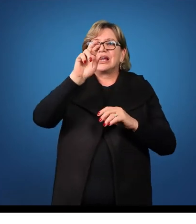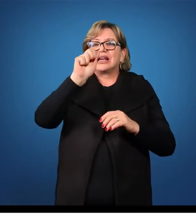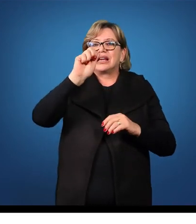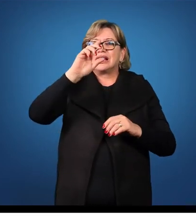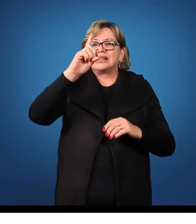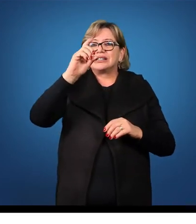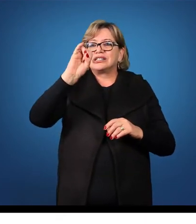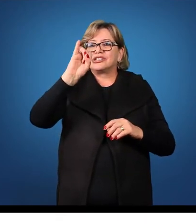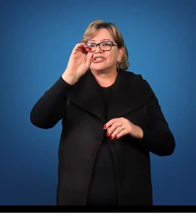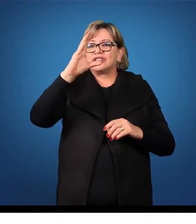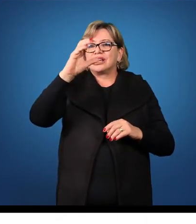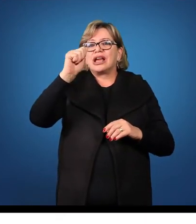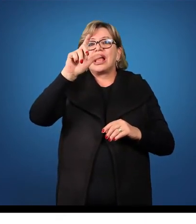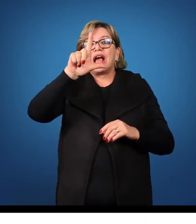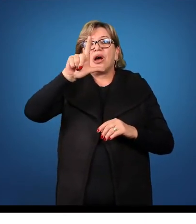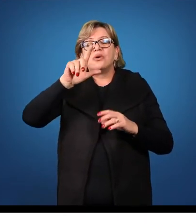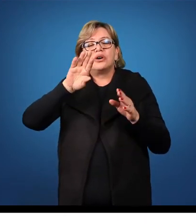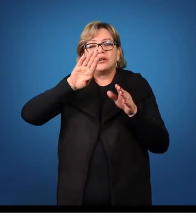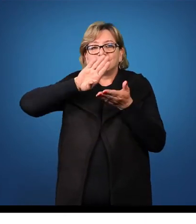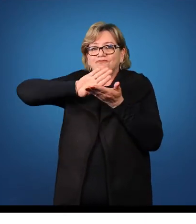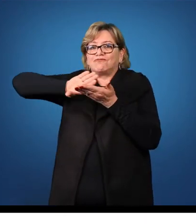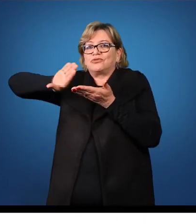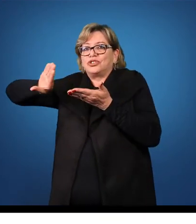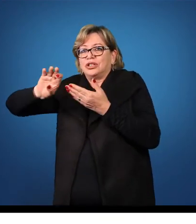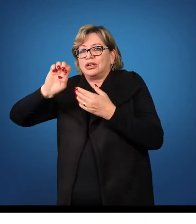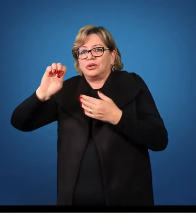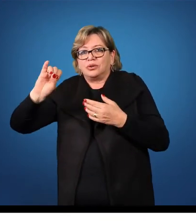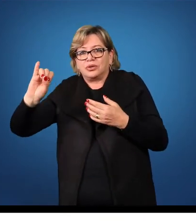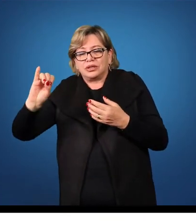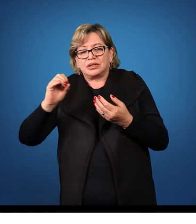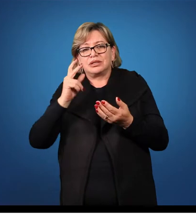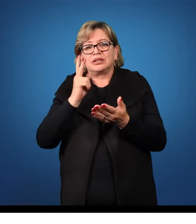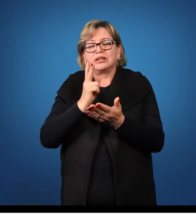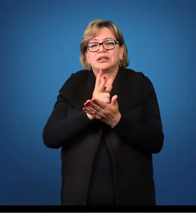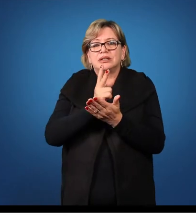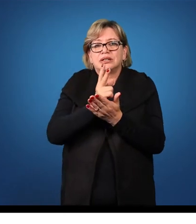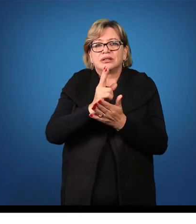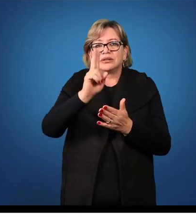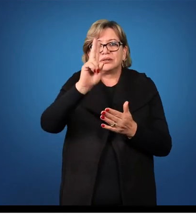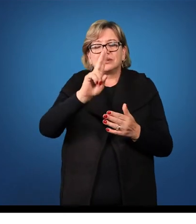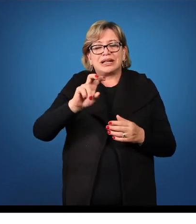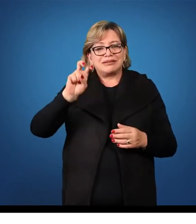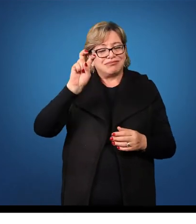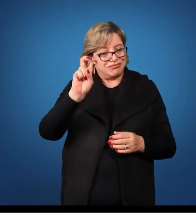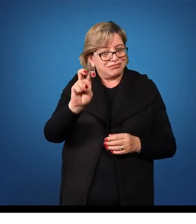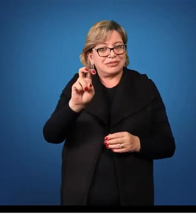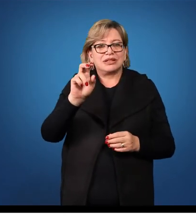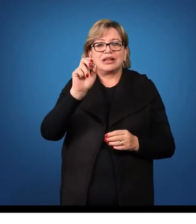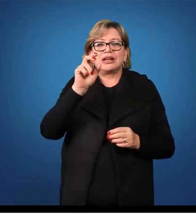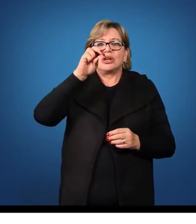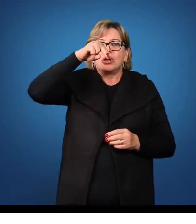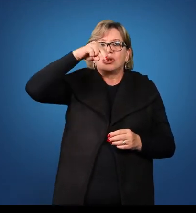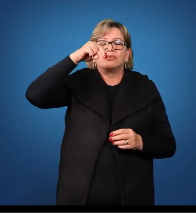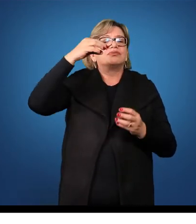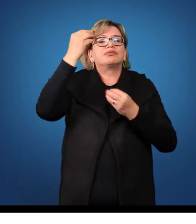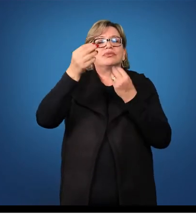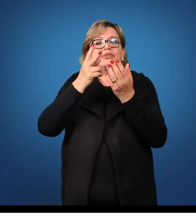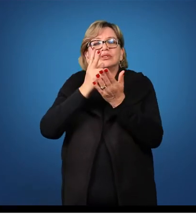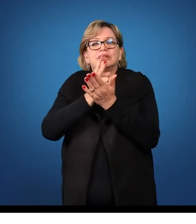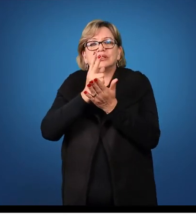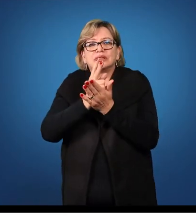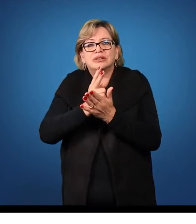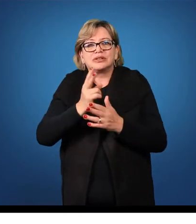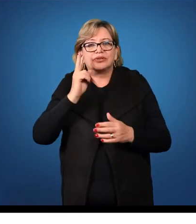desistência pois bem o nome nativo seg à quinta declinação segue a declinação de